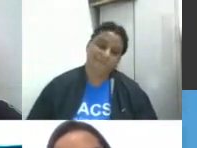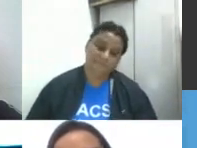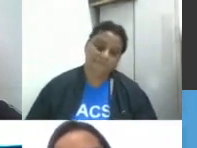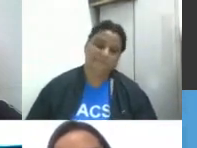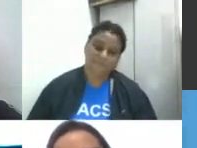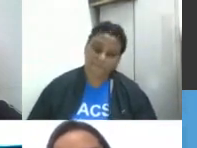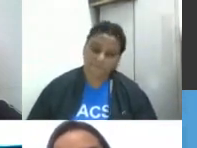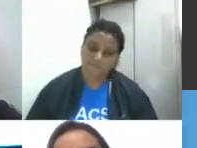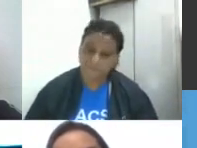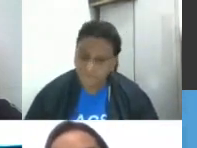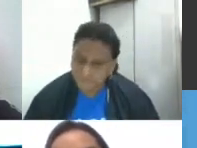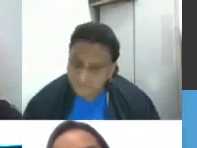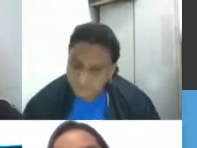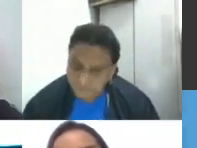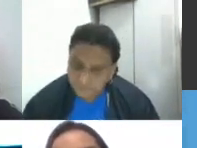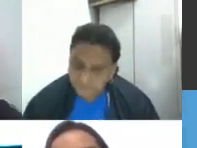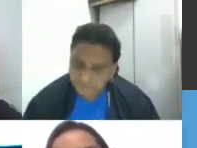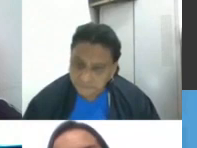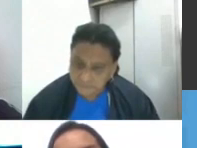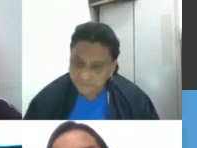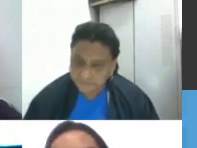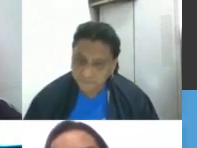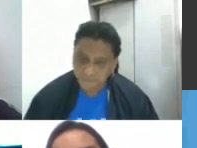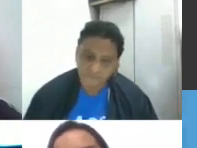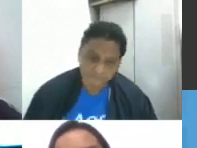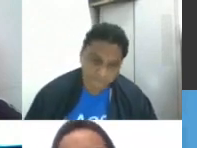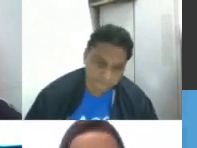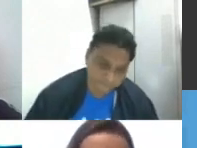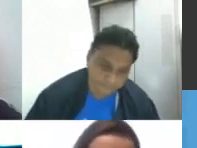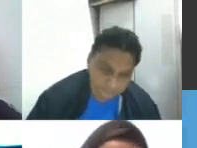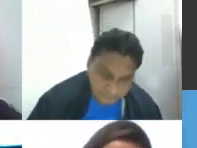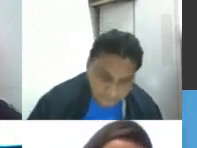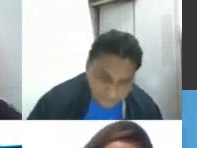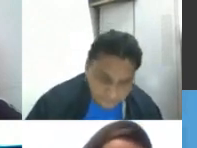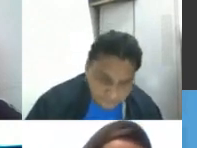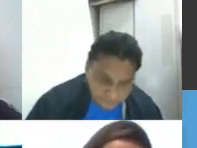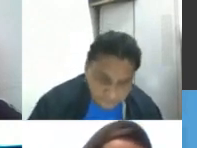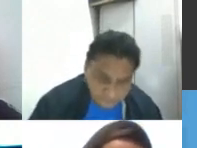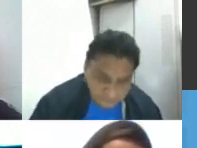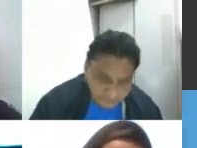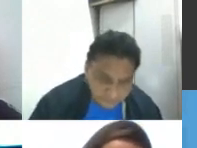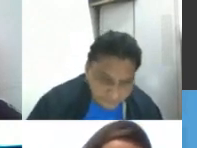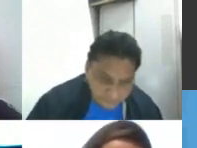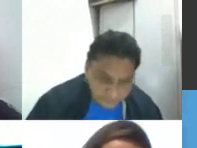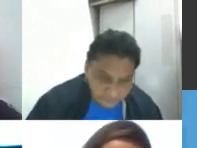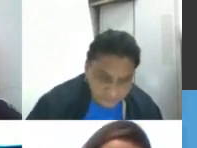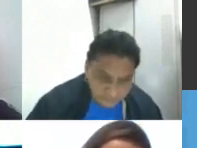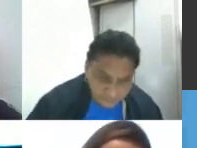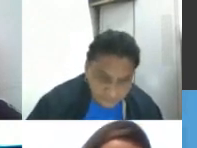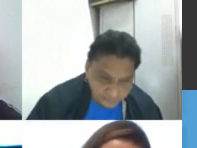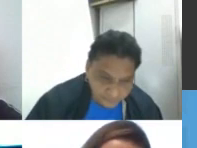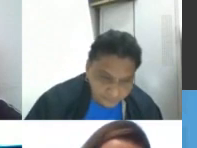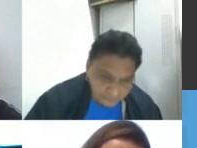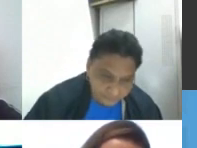sempre sempre a melhor estratégia em qualquer situação é arranjar uma forma dele tomar medicação lembrando que a